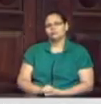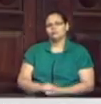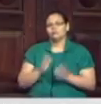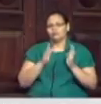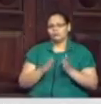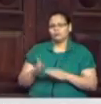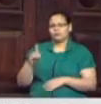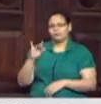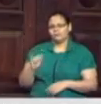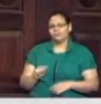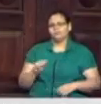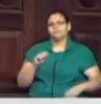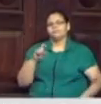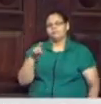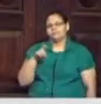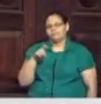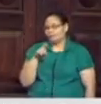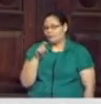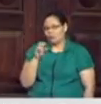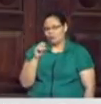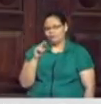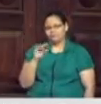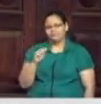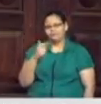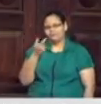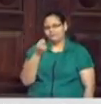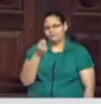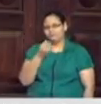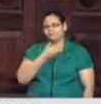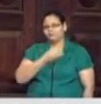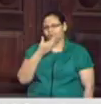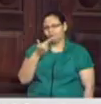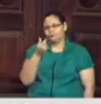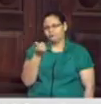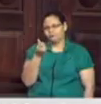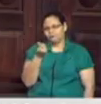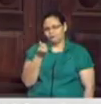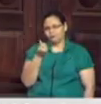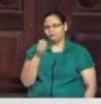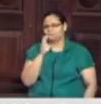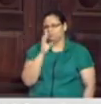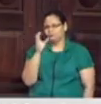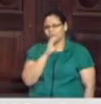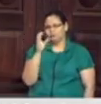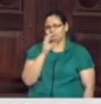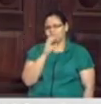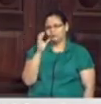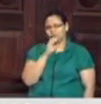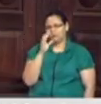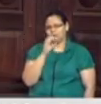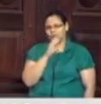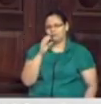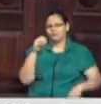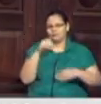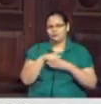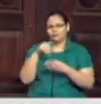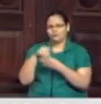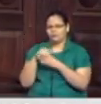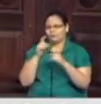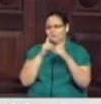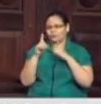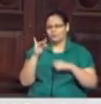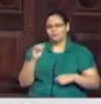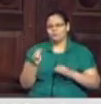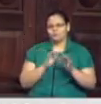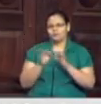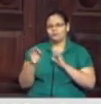Ordem do dia, sessão ordinária do dia 20 de dezembro de 2016, em regime de urgência, em votação e discussão única,